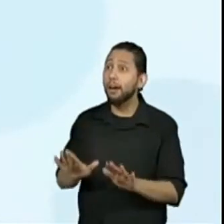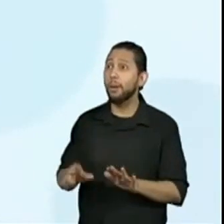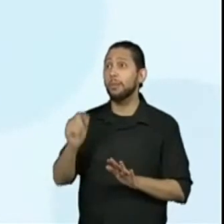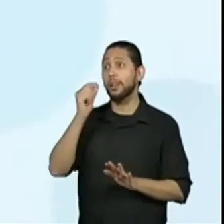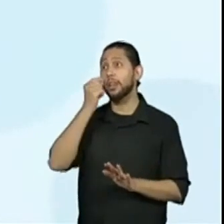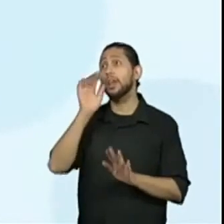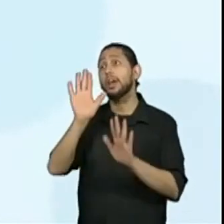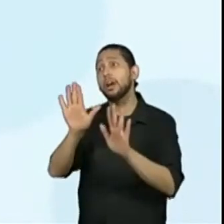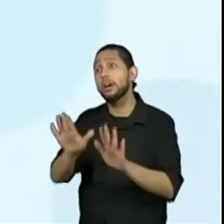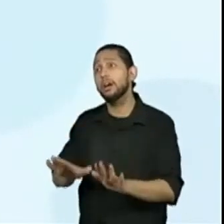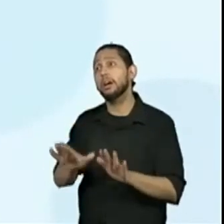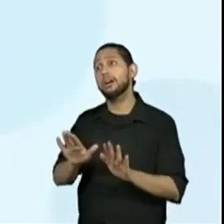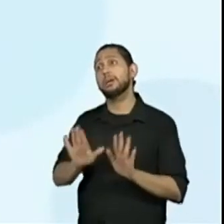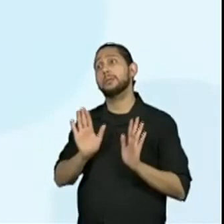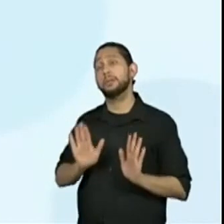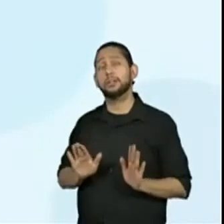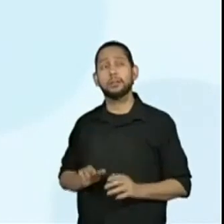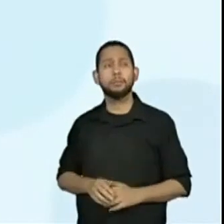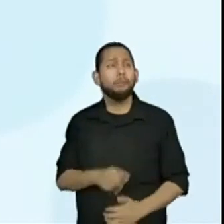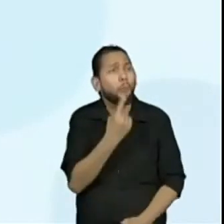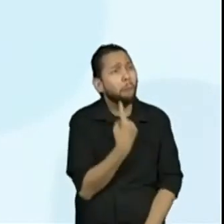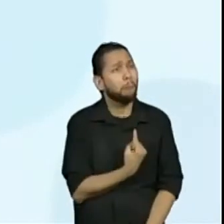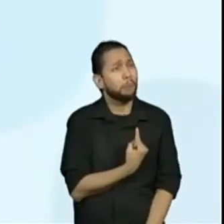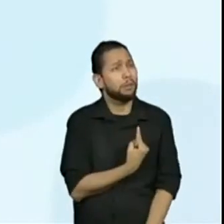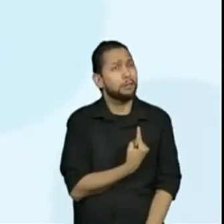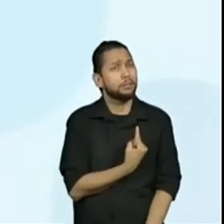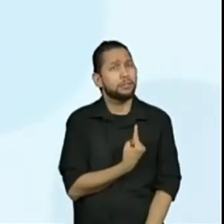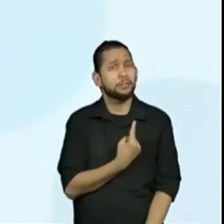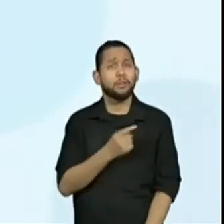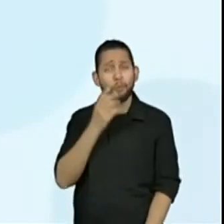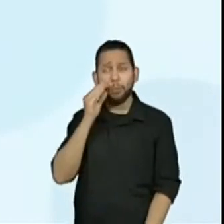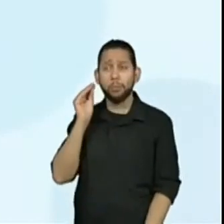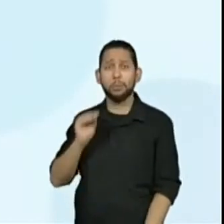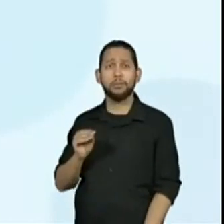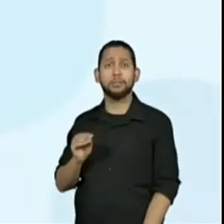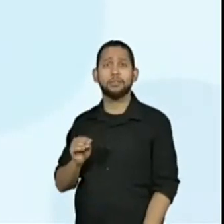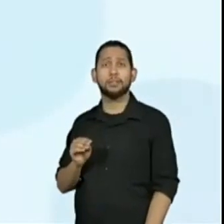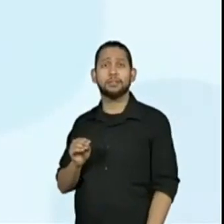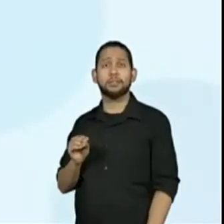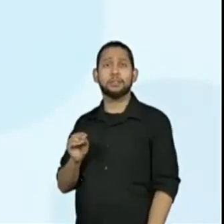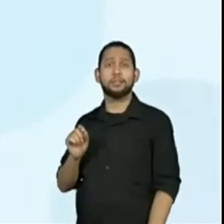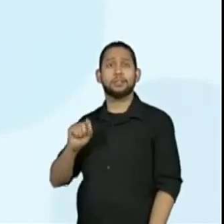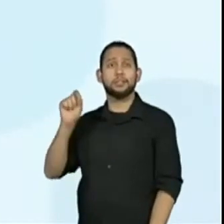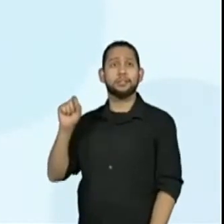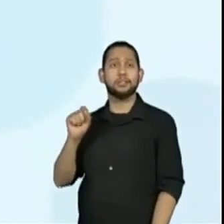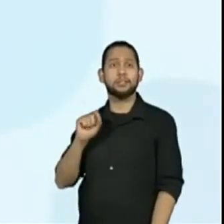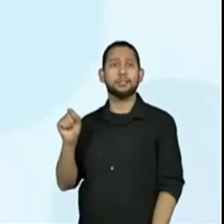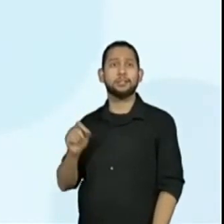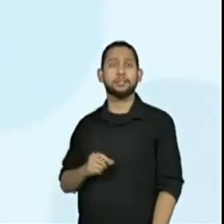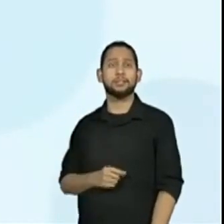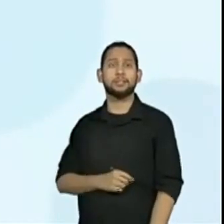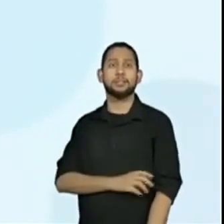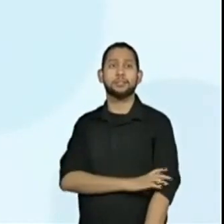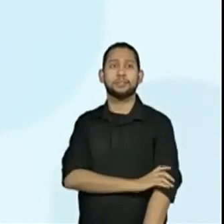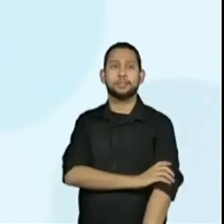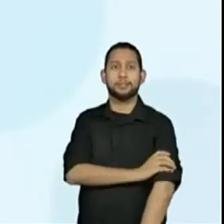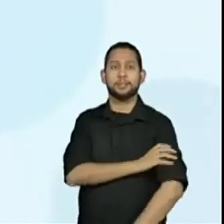O jogo ainda não terminou. Uma casinha. Vou ficar aqui, então, tá, Pro? Pronto. Tá ótimo. Olha aí.